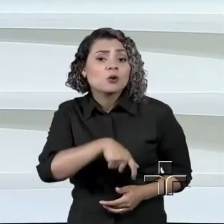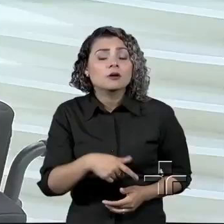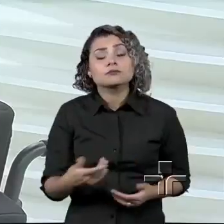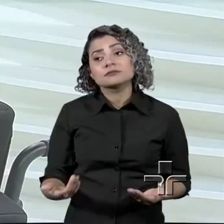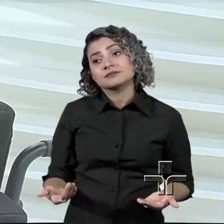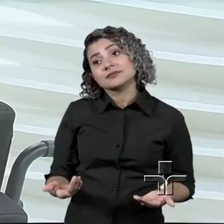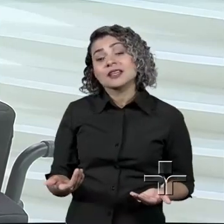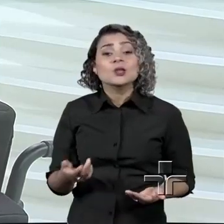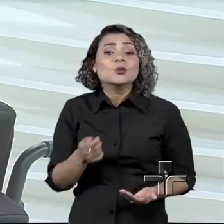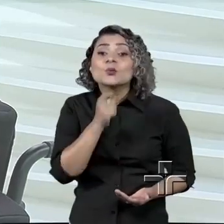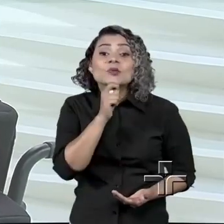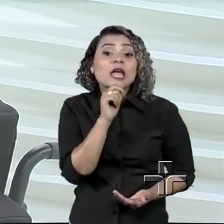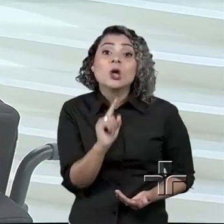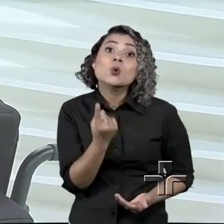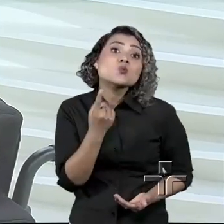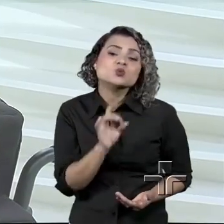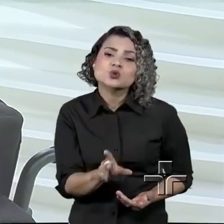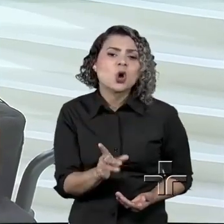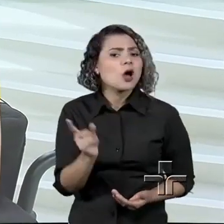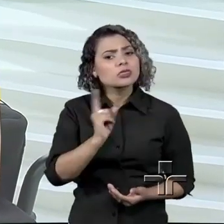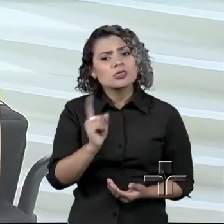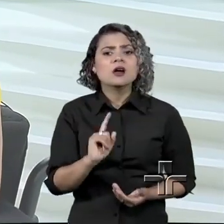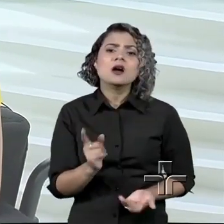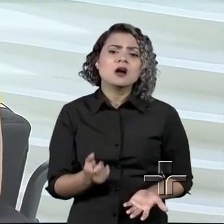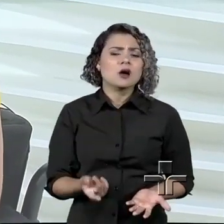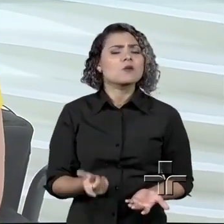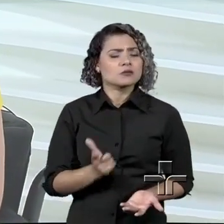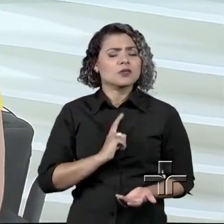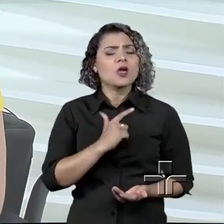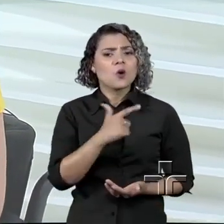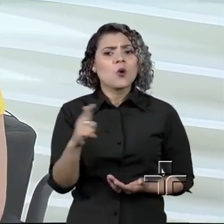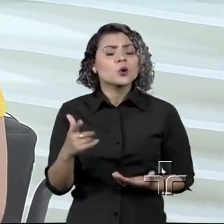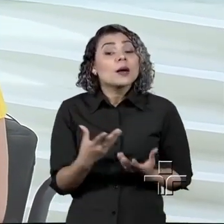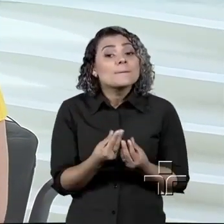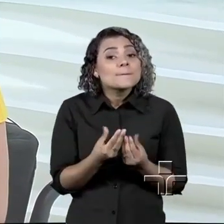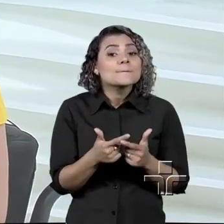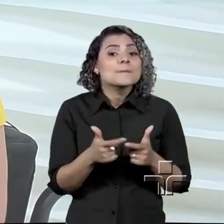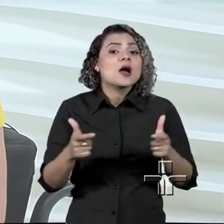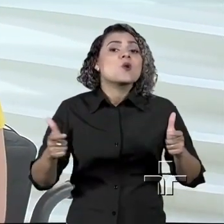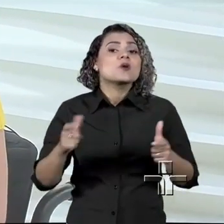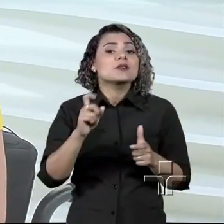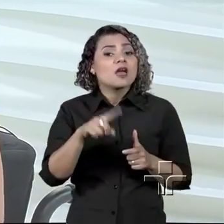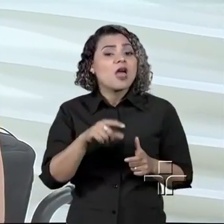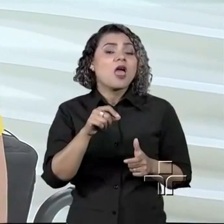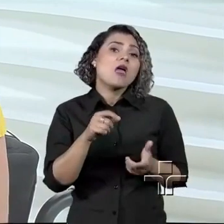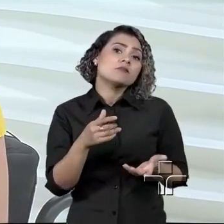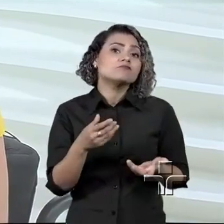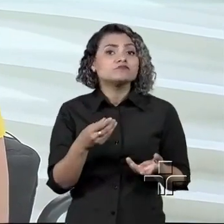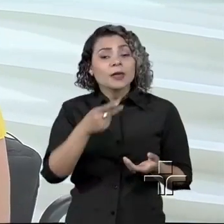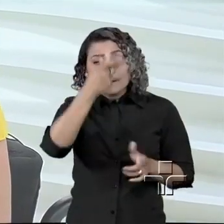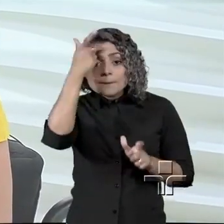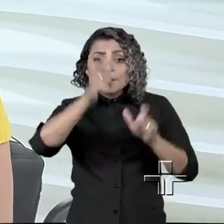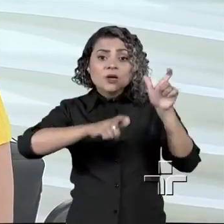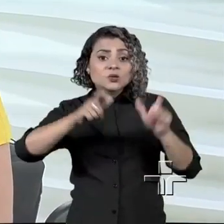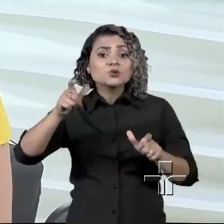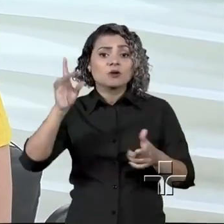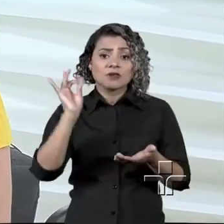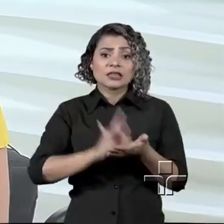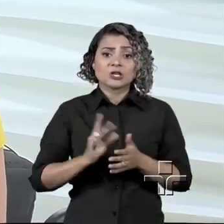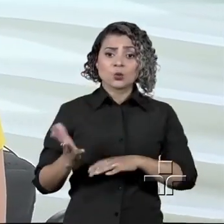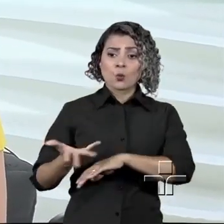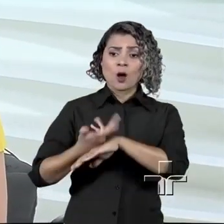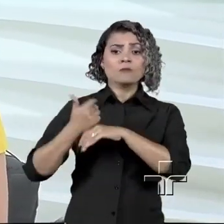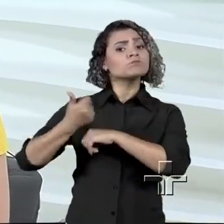Não, eu não tenho um caso. Acho que muitos funcionam nesse modus operandi, de pessoas que são qualificadas